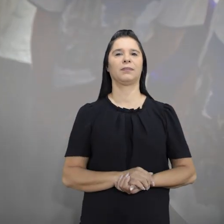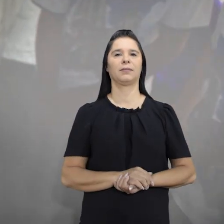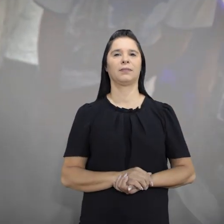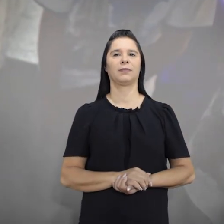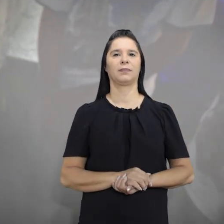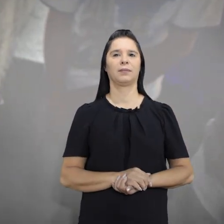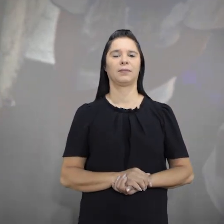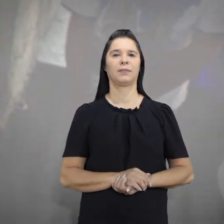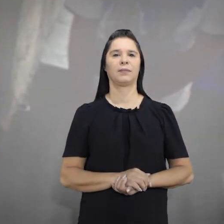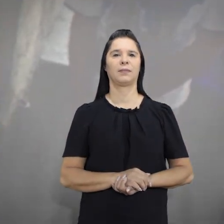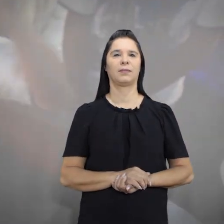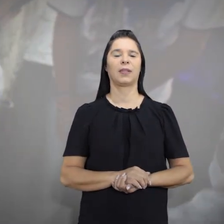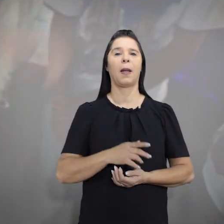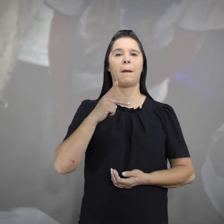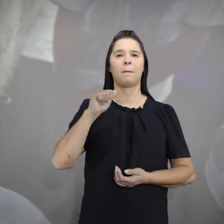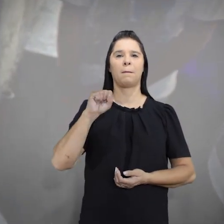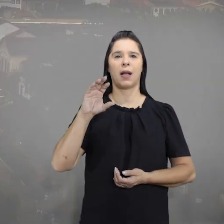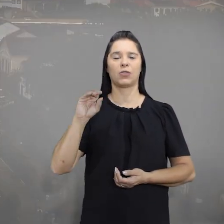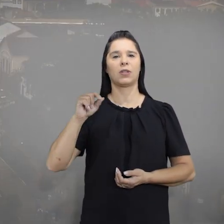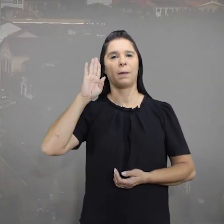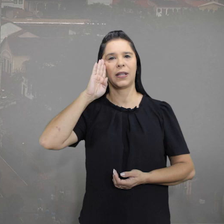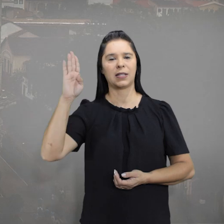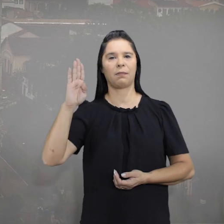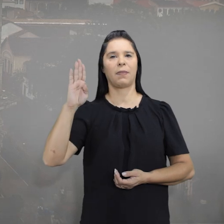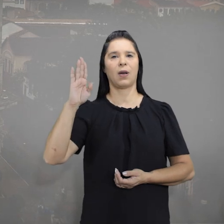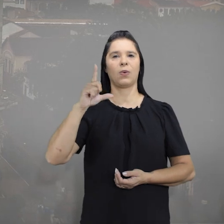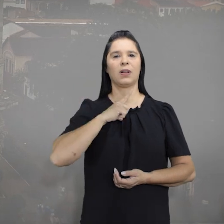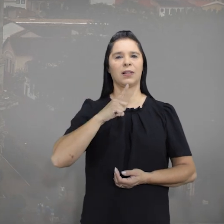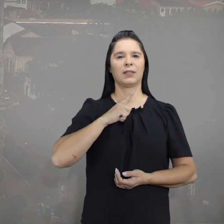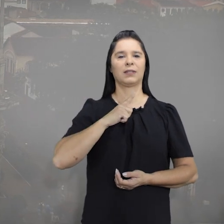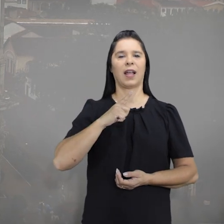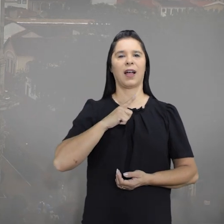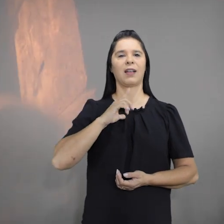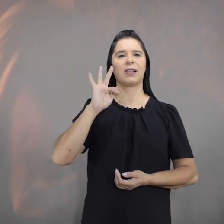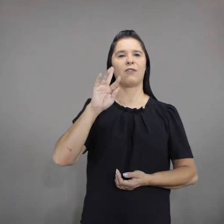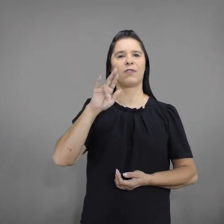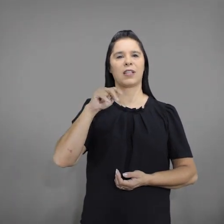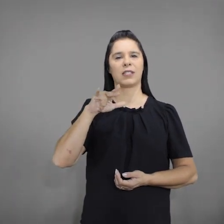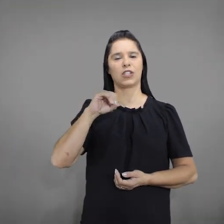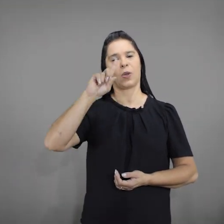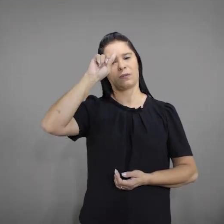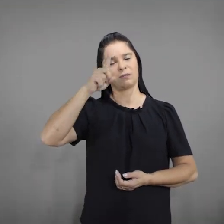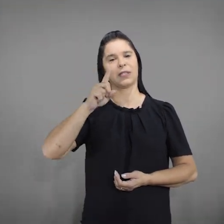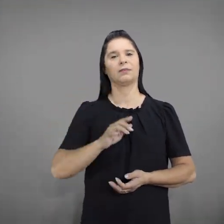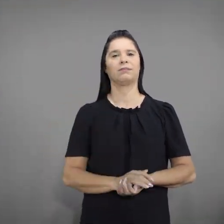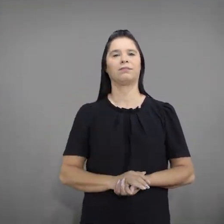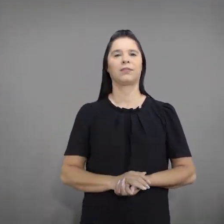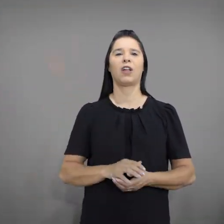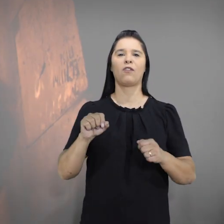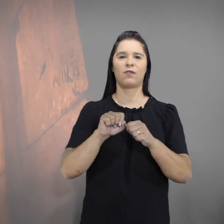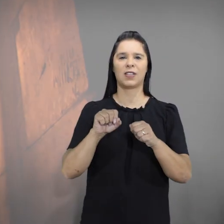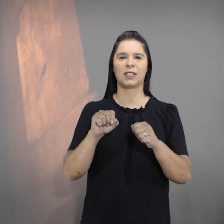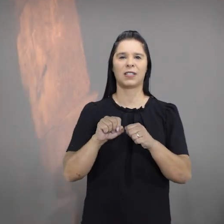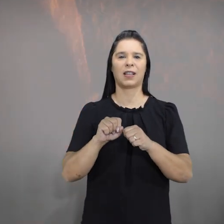E como o Senhor dos Passos, que é a parte principal da festa, está no São Francisco, o comando fica sendo São Francisco. Então, o que o São